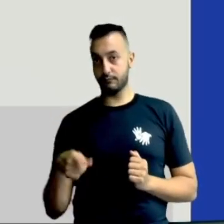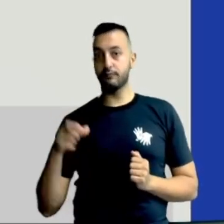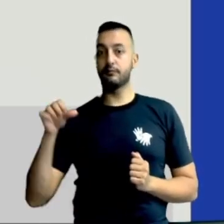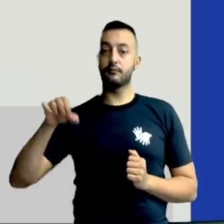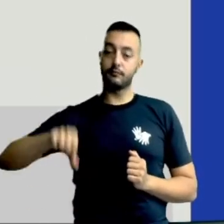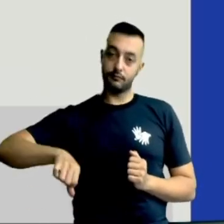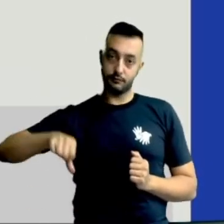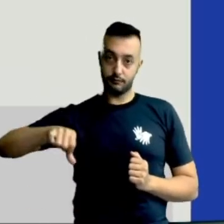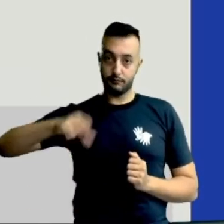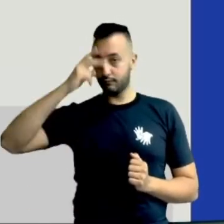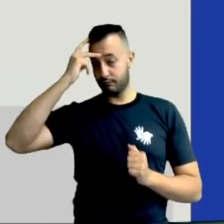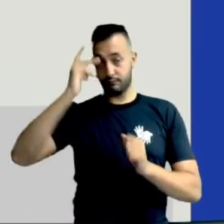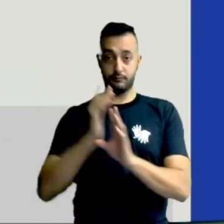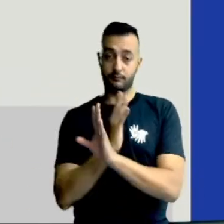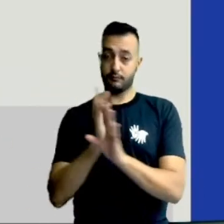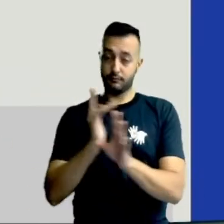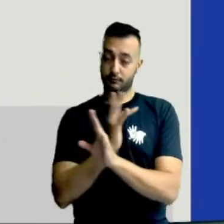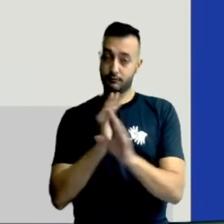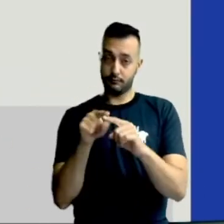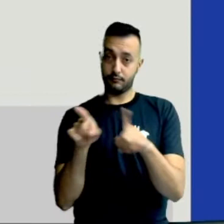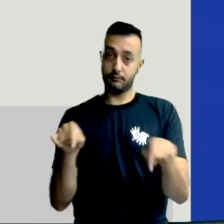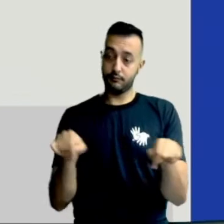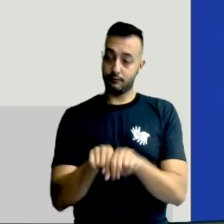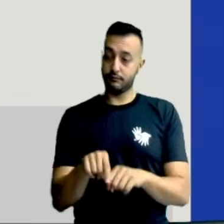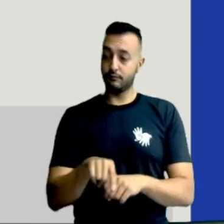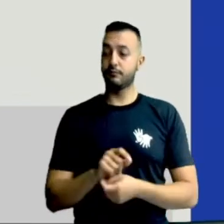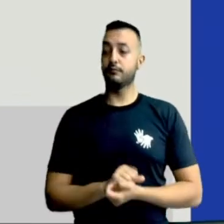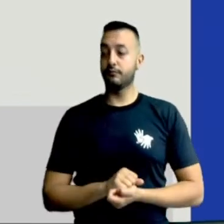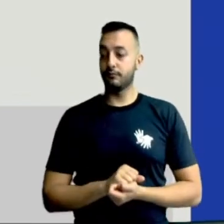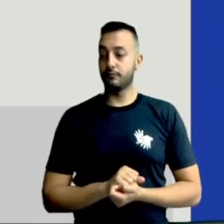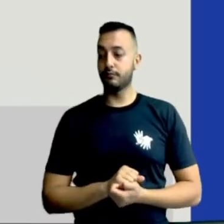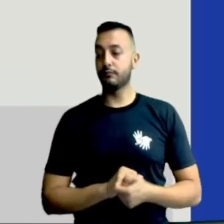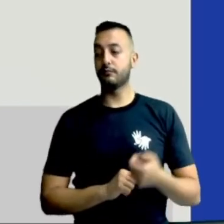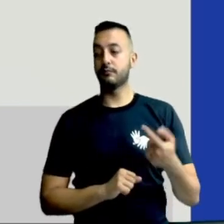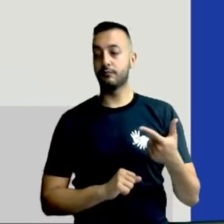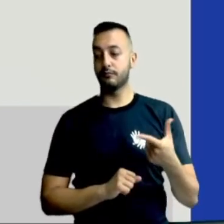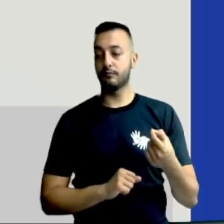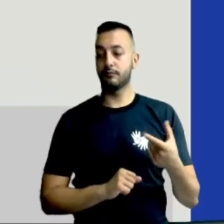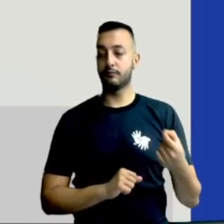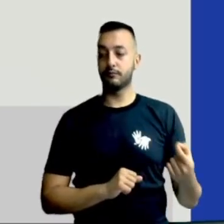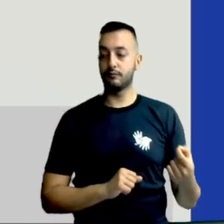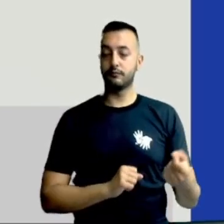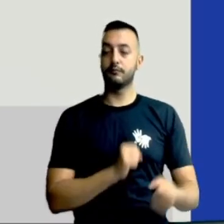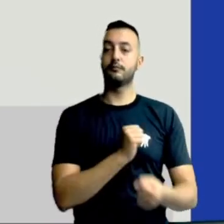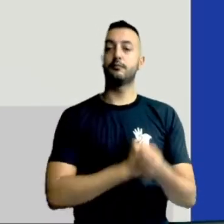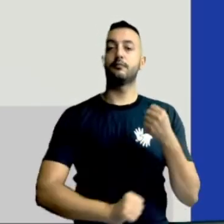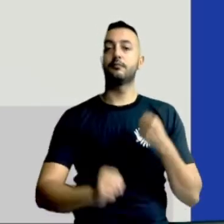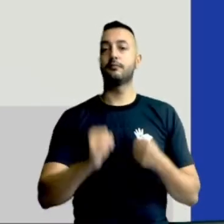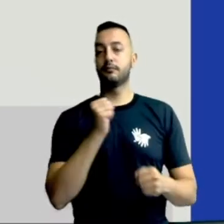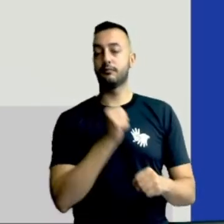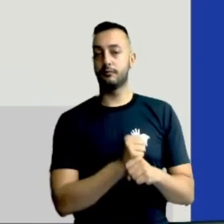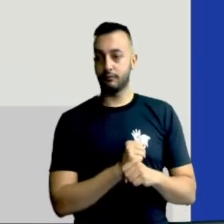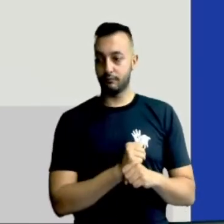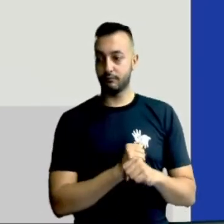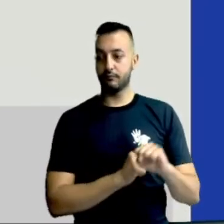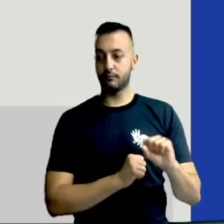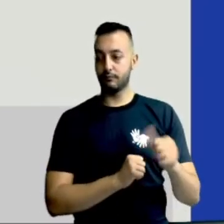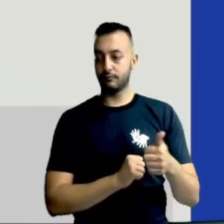406,9 habitantes por quilômetro quadrado. Em 2020, ano passado,